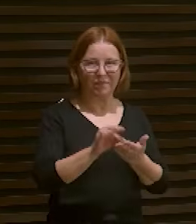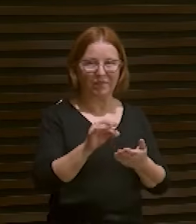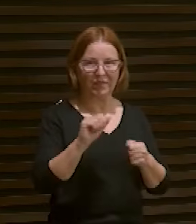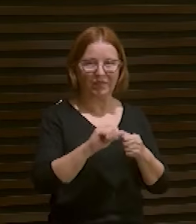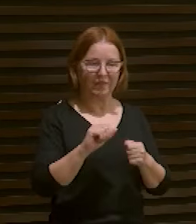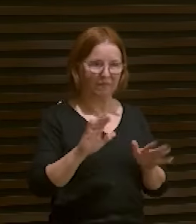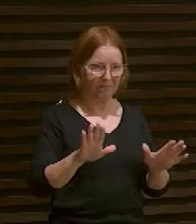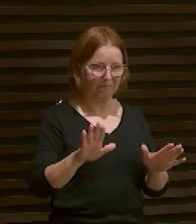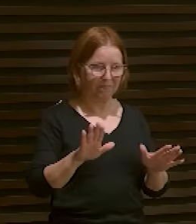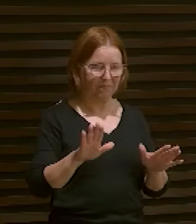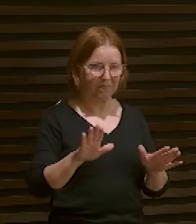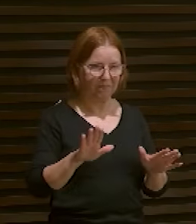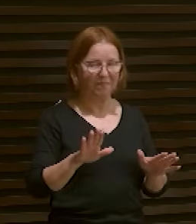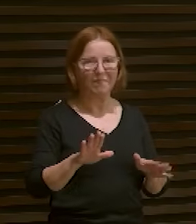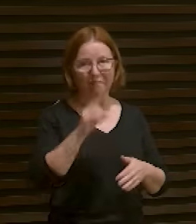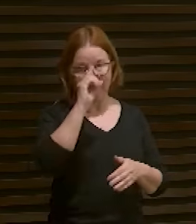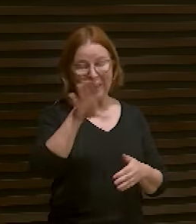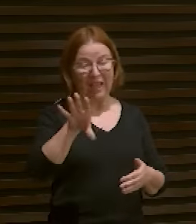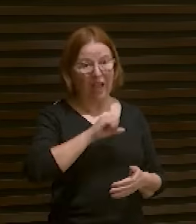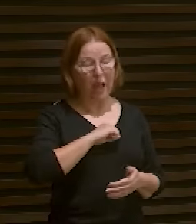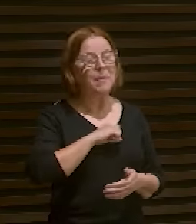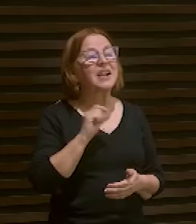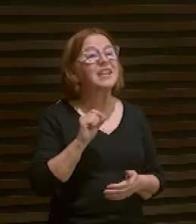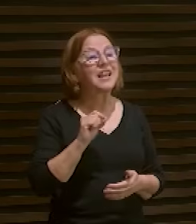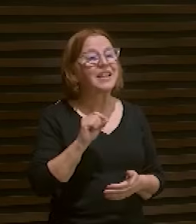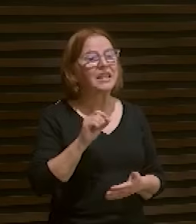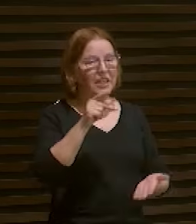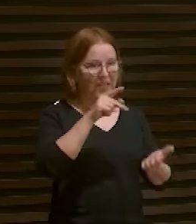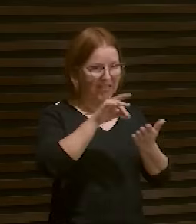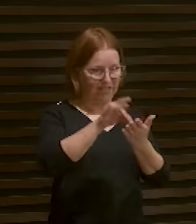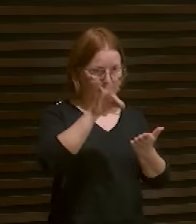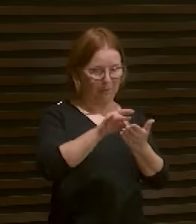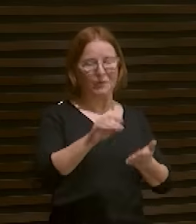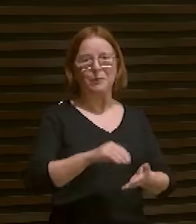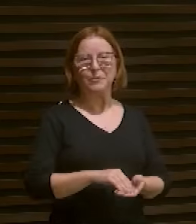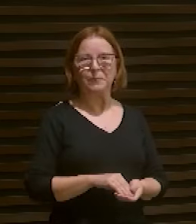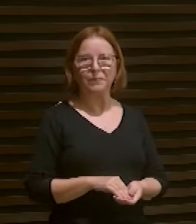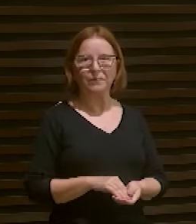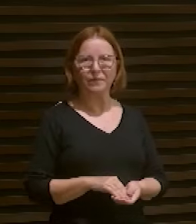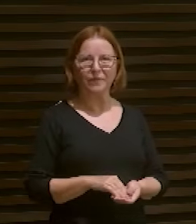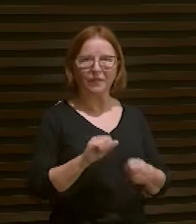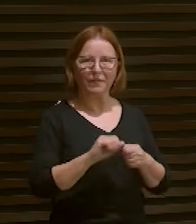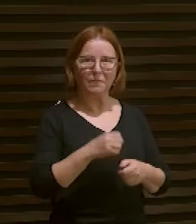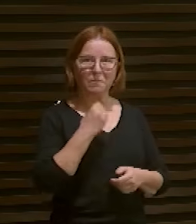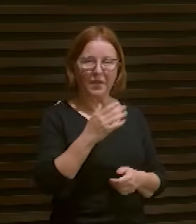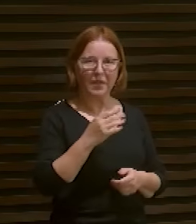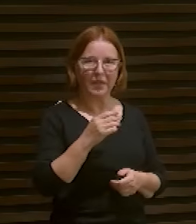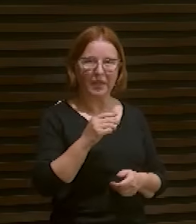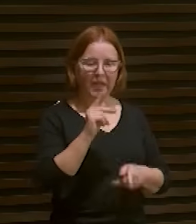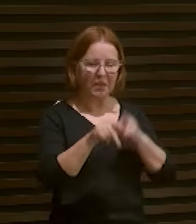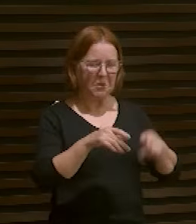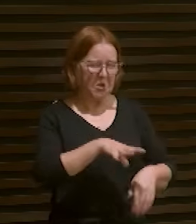Olha como é que começa. Amar quem, Brunão? O inimigo. Fazei bem aos que vos